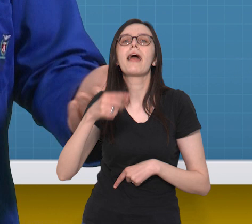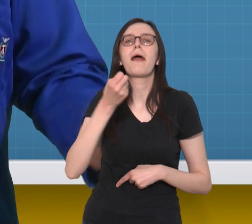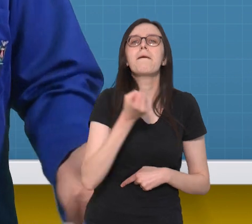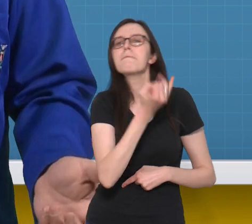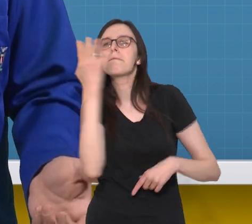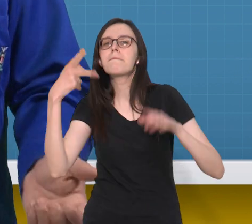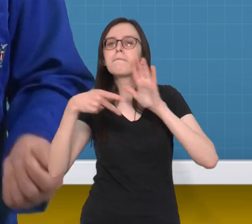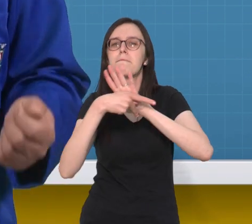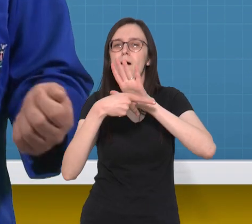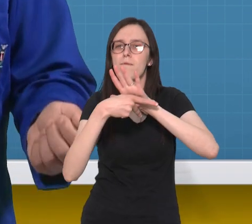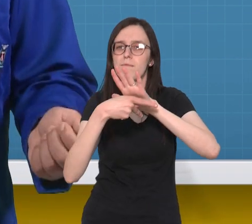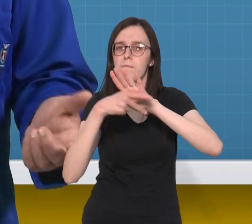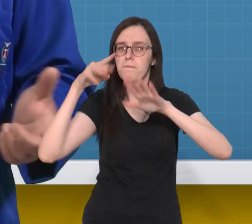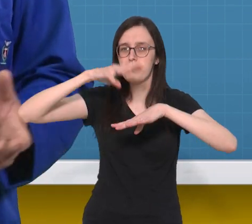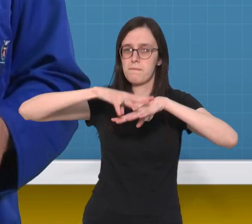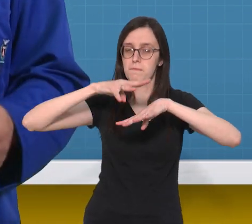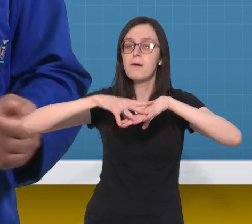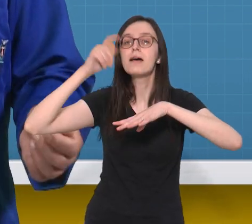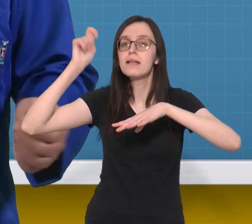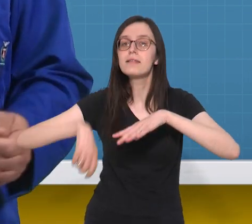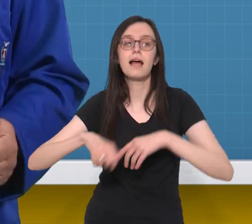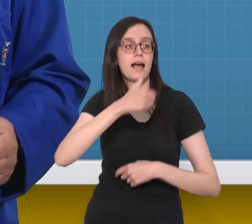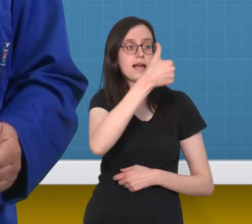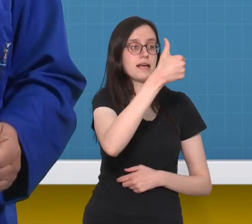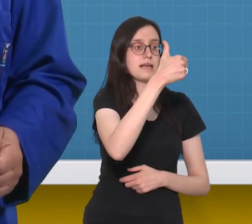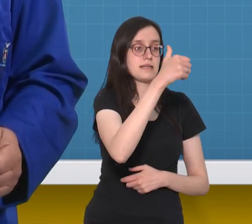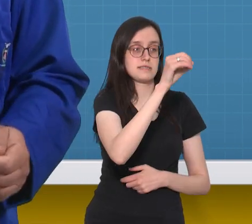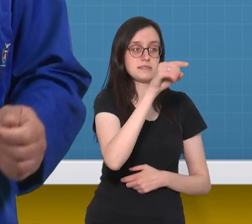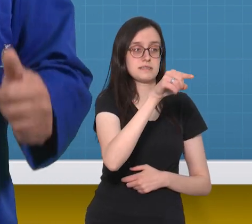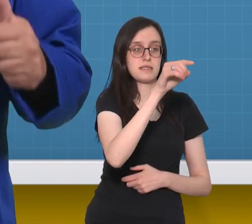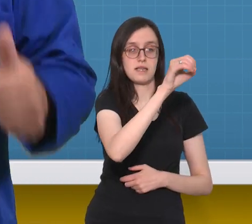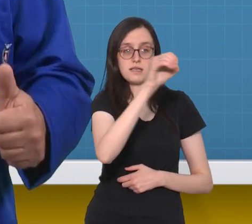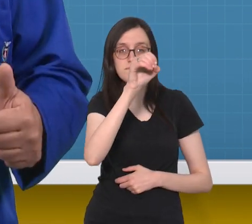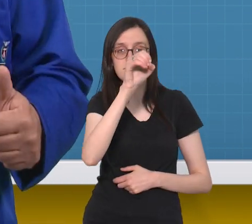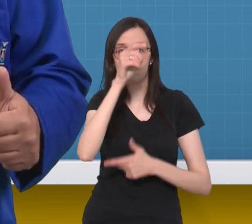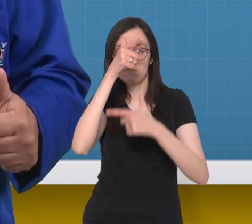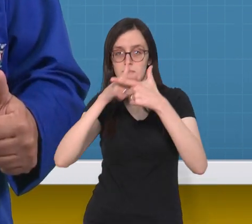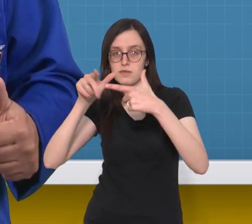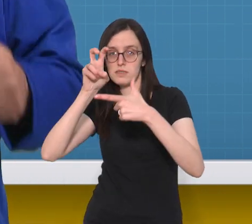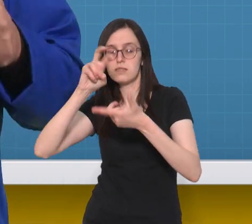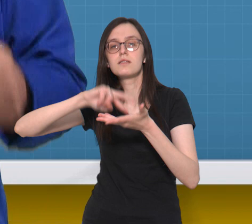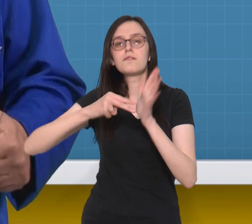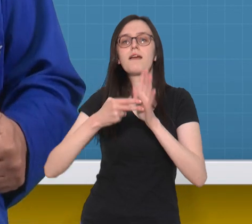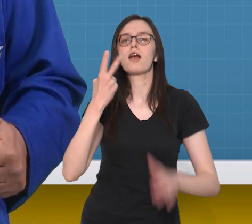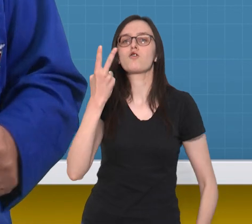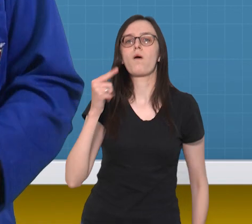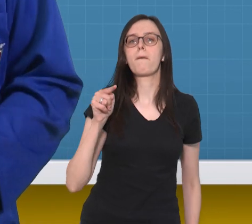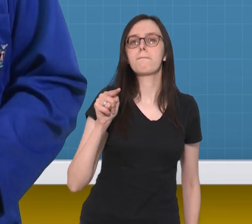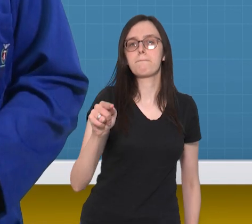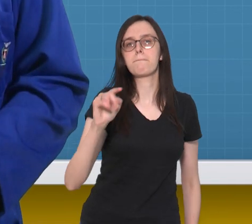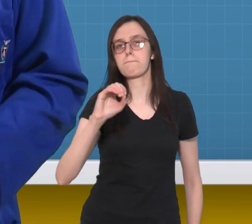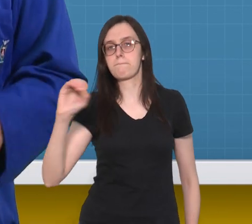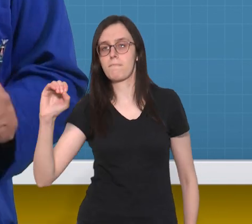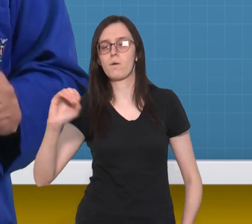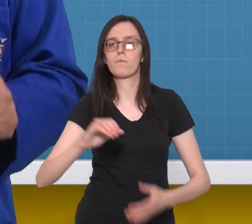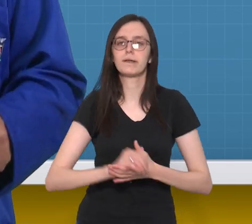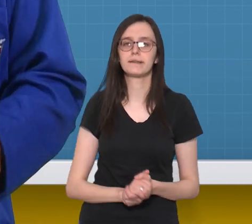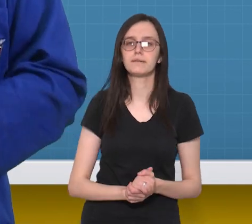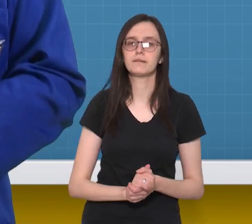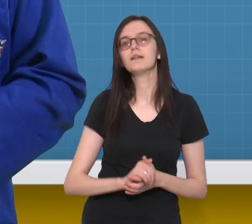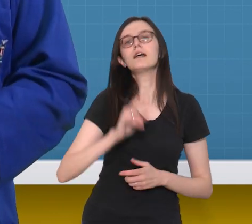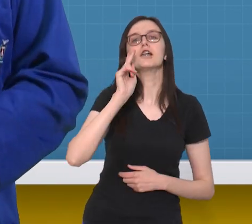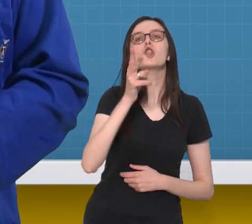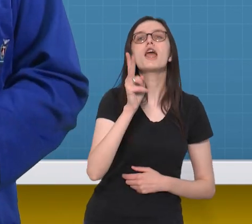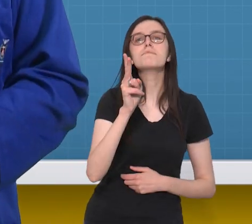de milhar. Logo, 10 mil dividido por 5, 2 mil. Primeira parte feita? Primeira parte feita. Nós temos